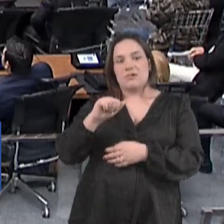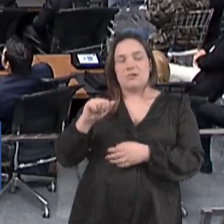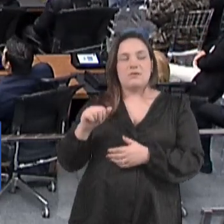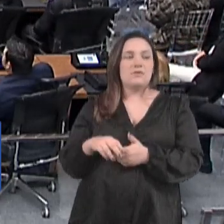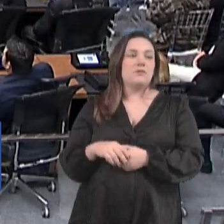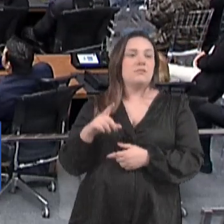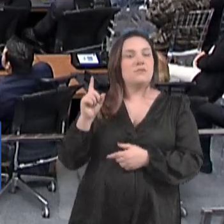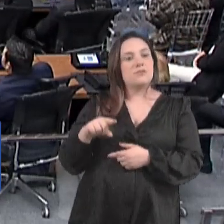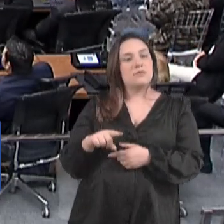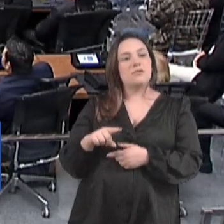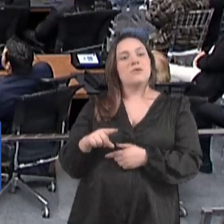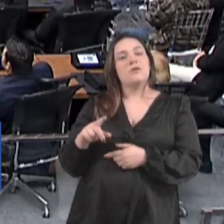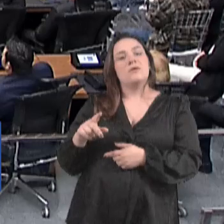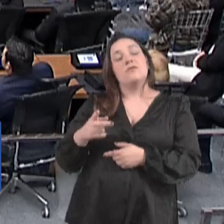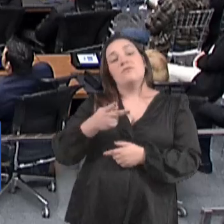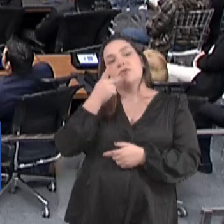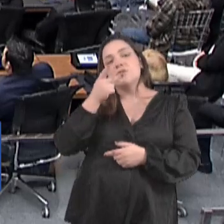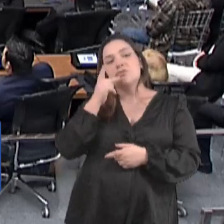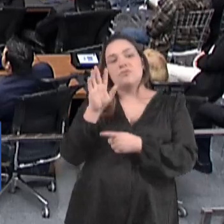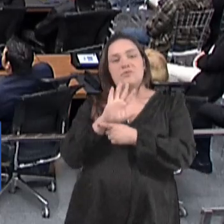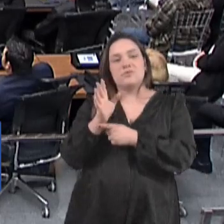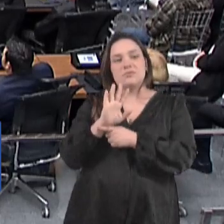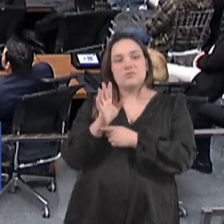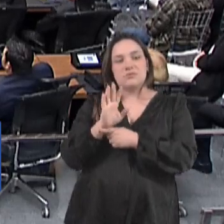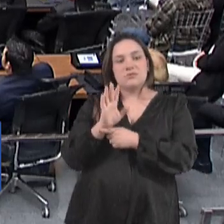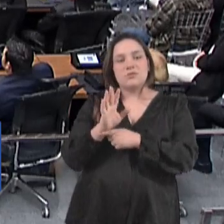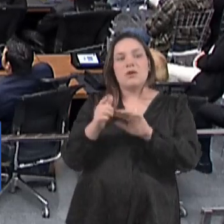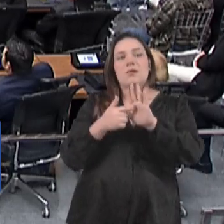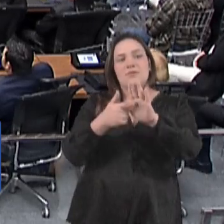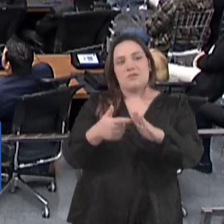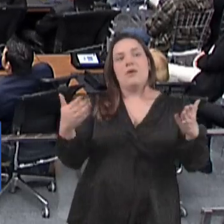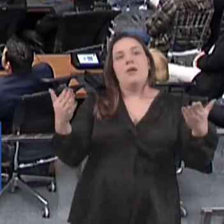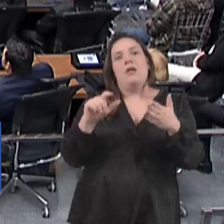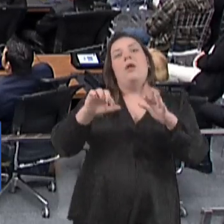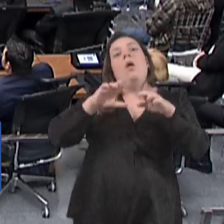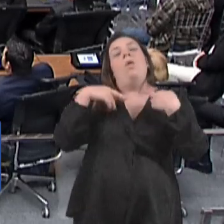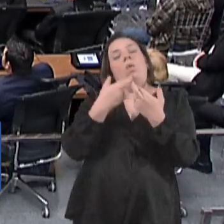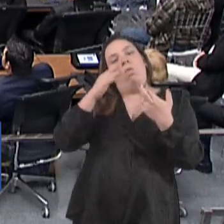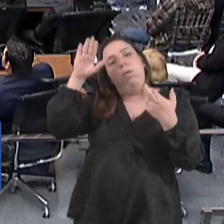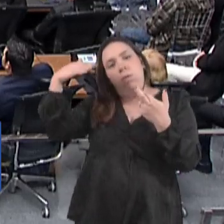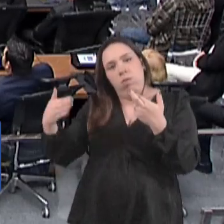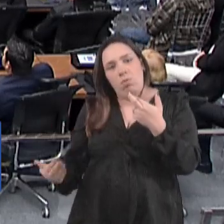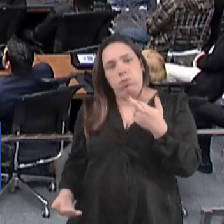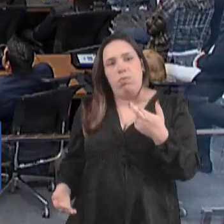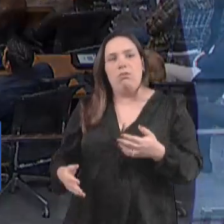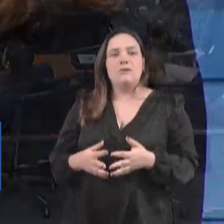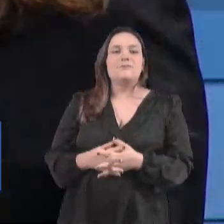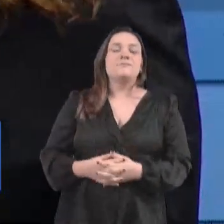Ele que foi o narrador do vídeo que foi apresentado nesta sessão solene.